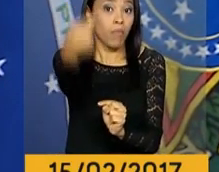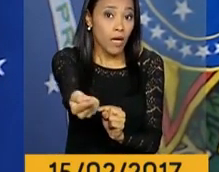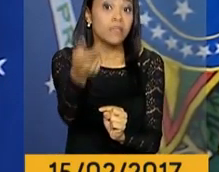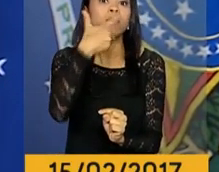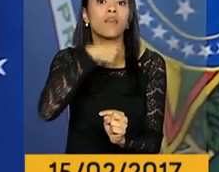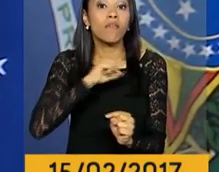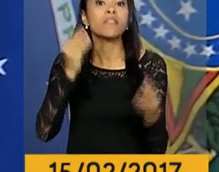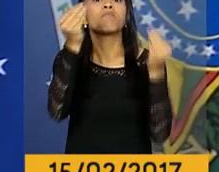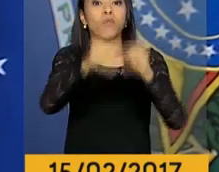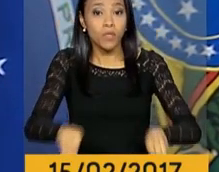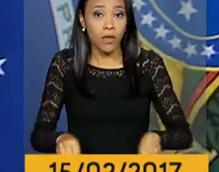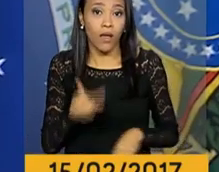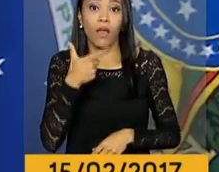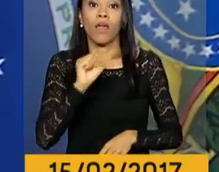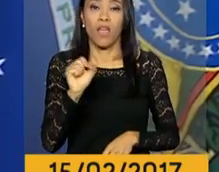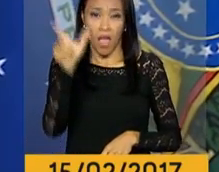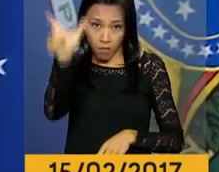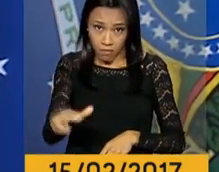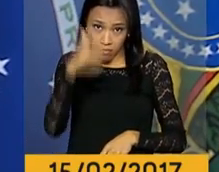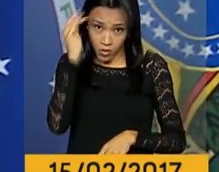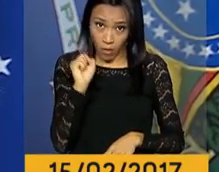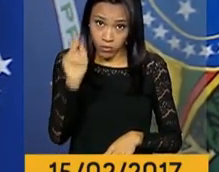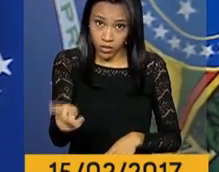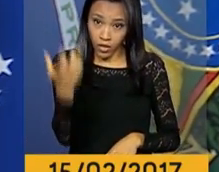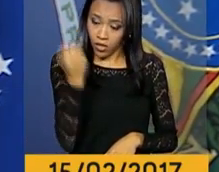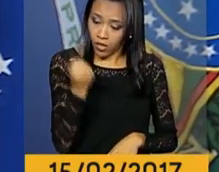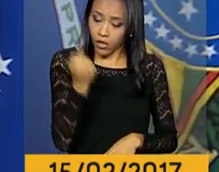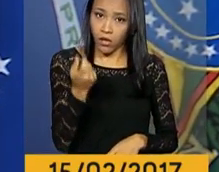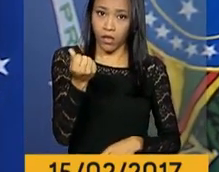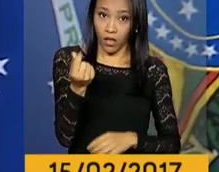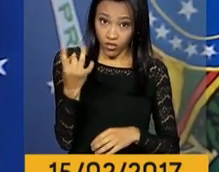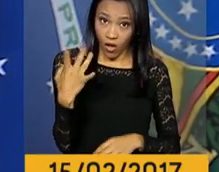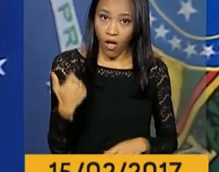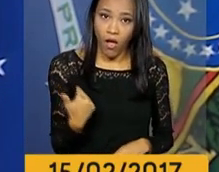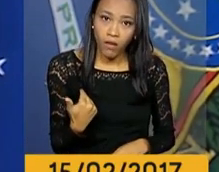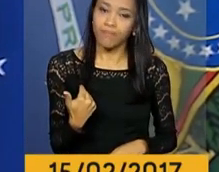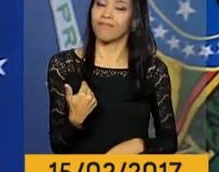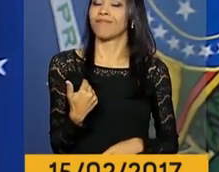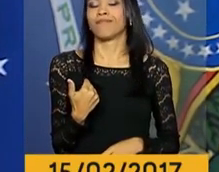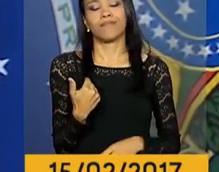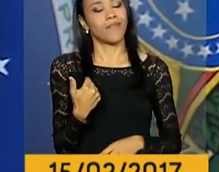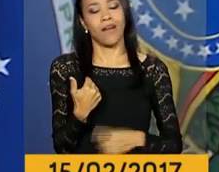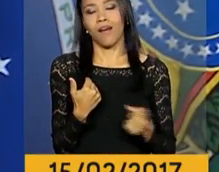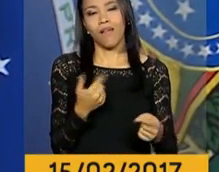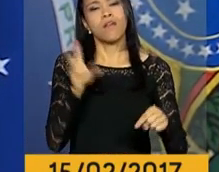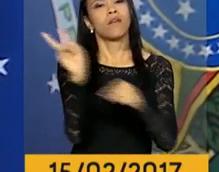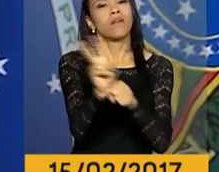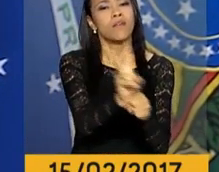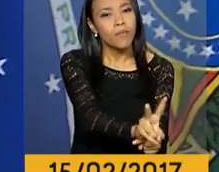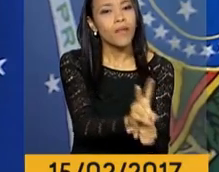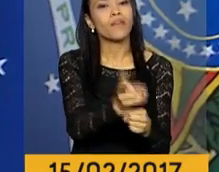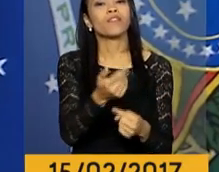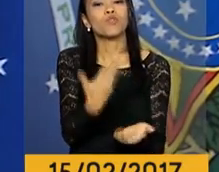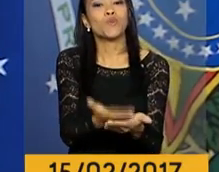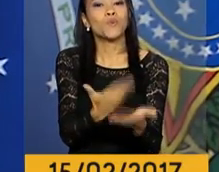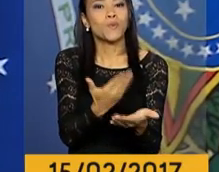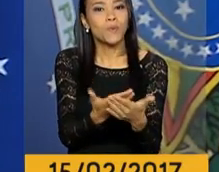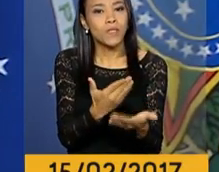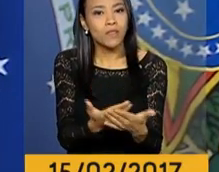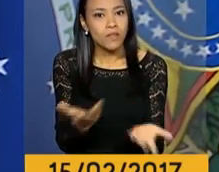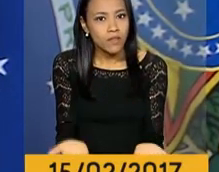prejudicado não será apenas o aposentado, será aquele que hoje tem o financiamento estudantil, aquele que tem